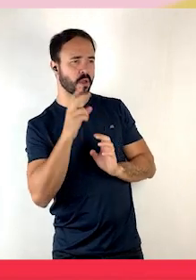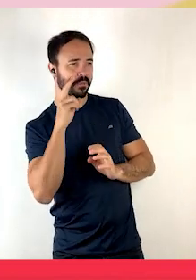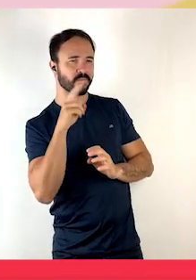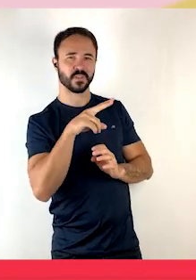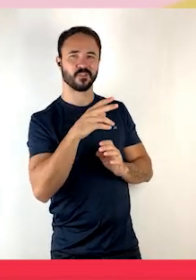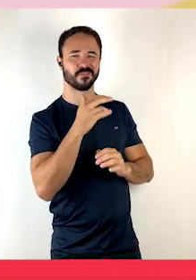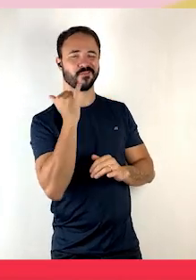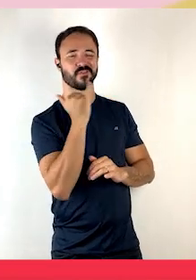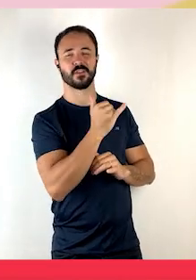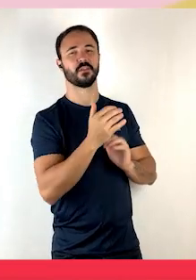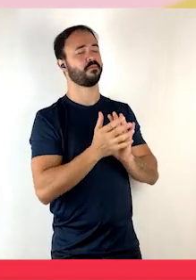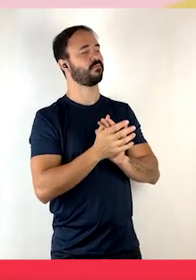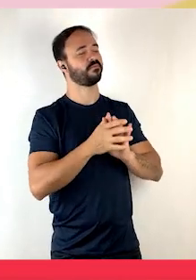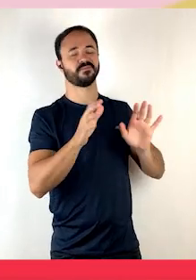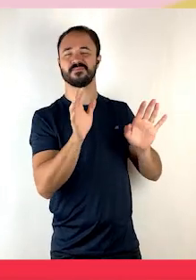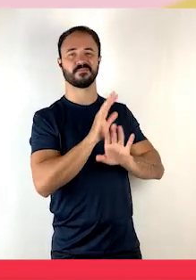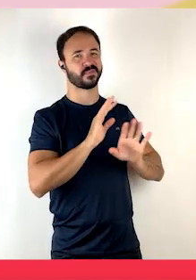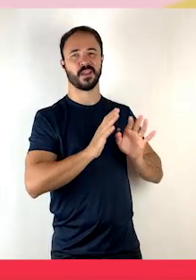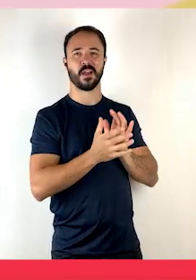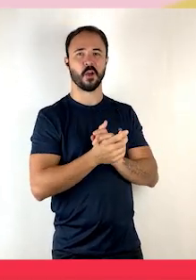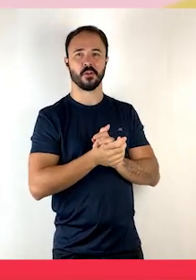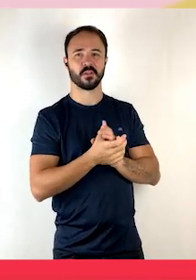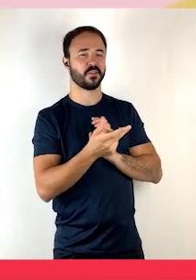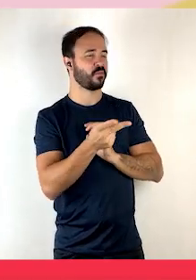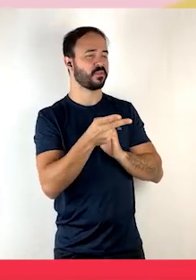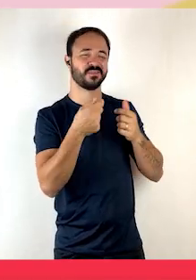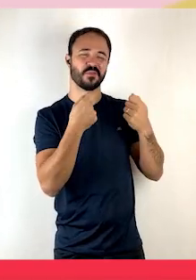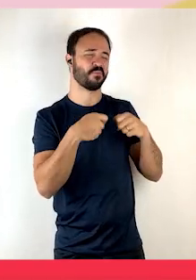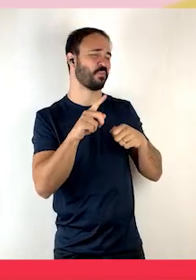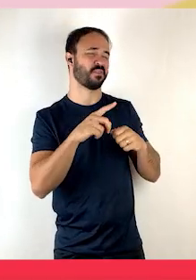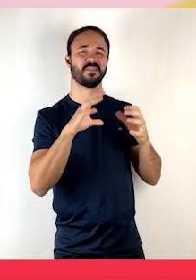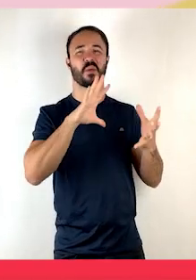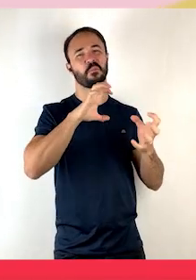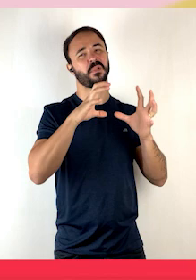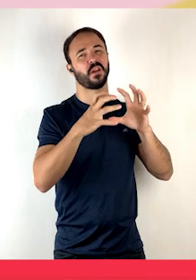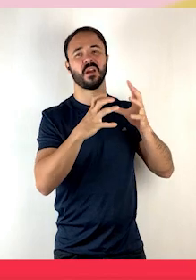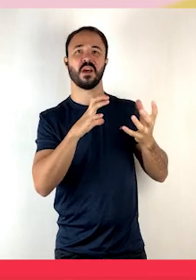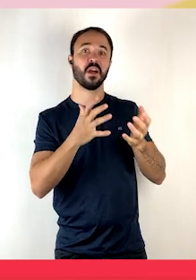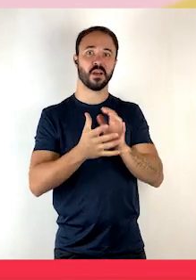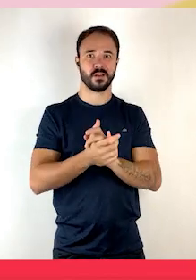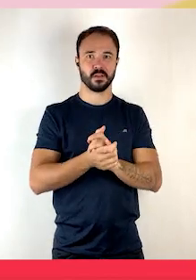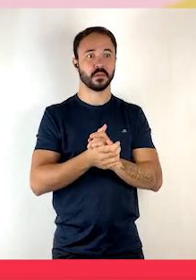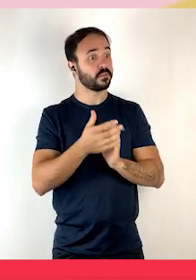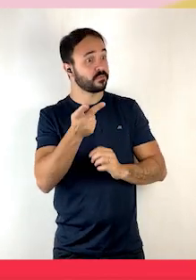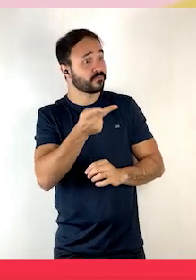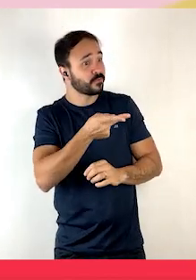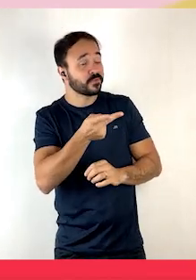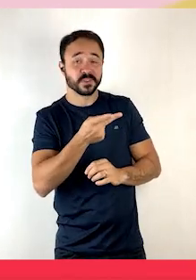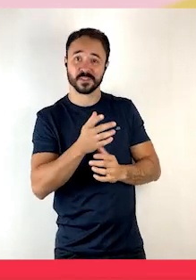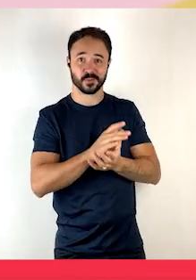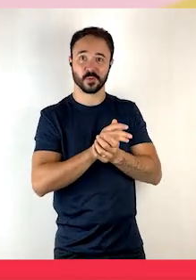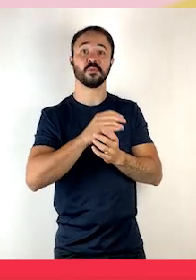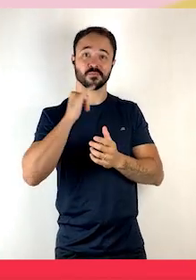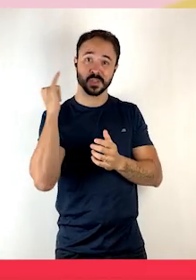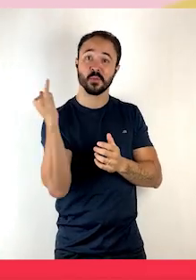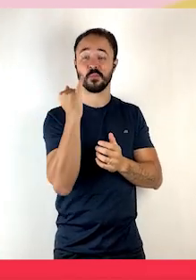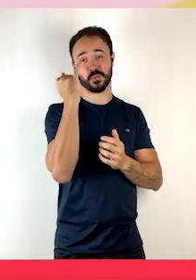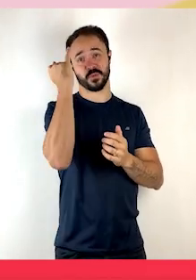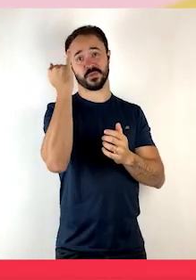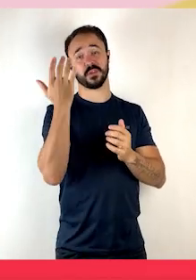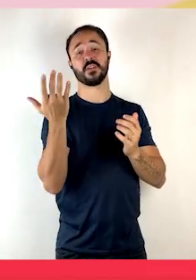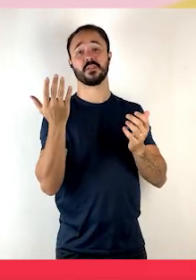a forma do amor disse: "Não, vocês não precisam brigar assim. Vocês dois